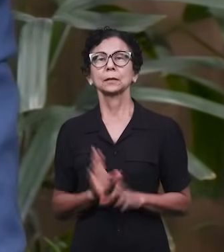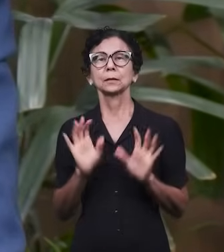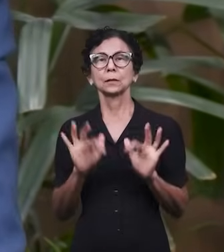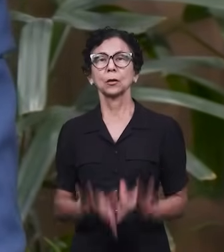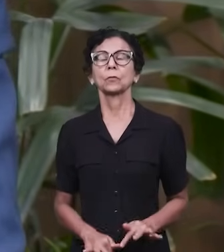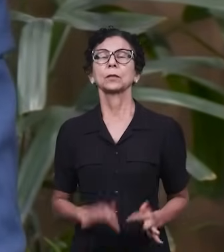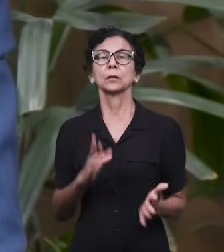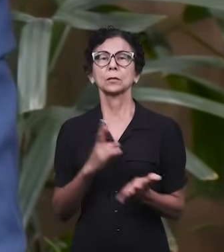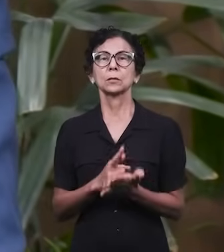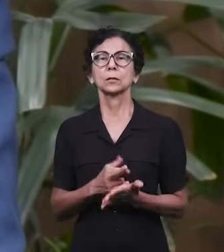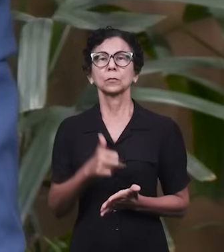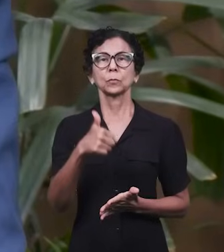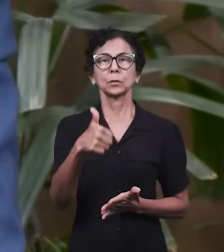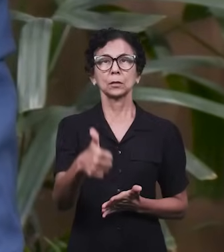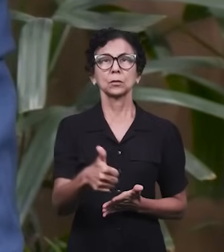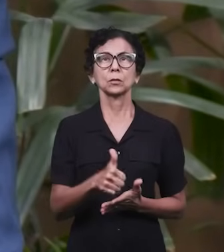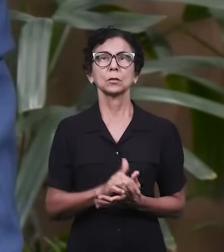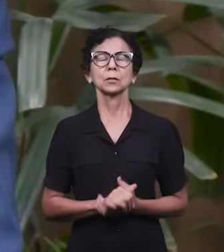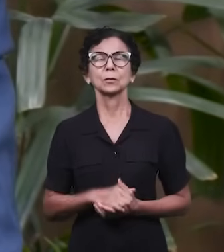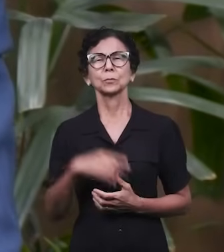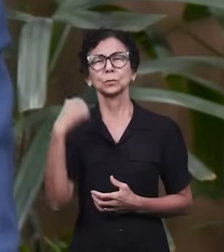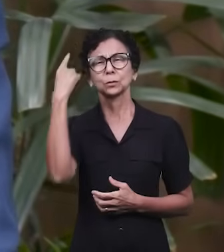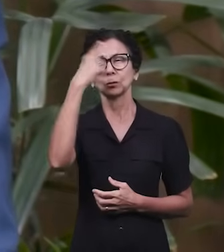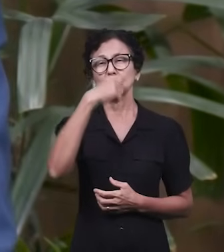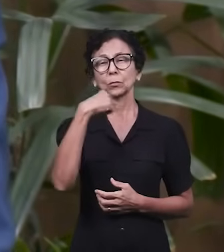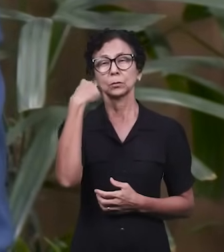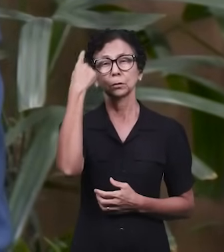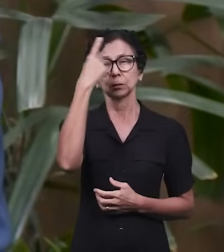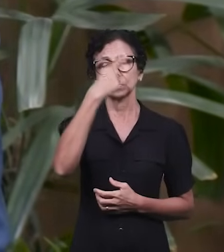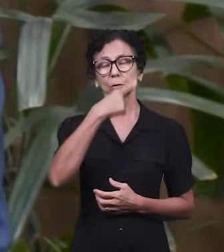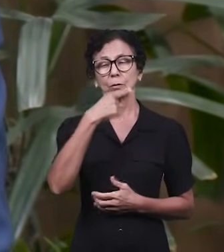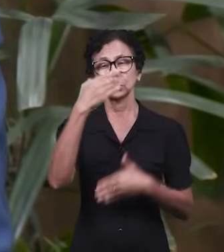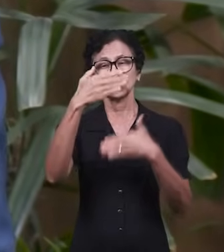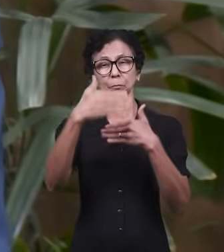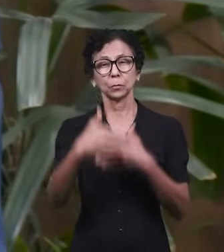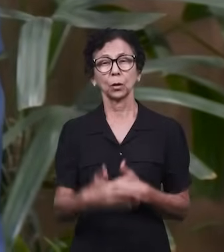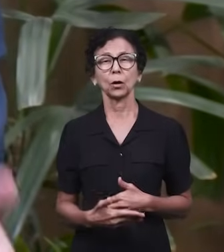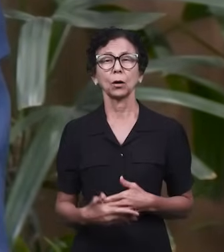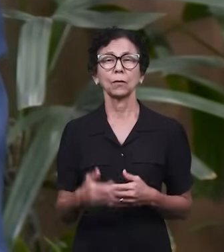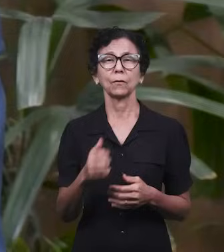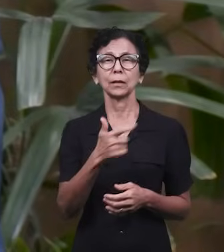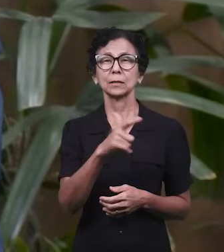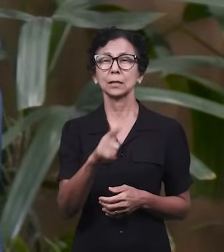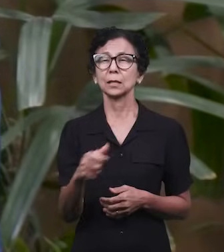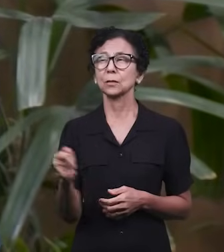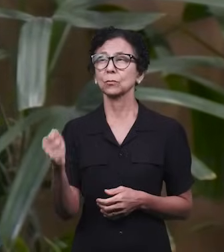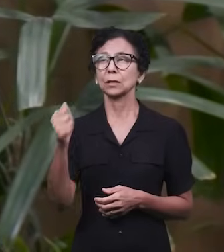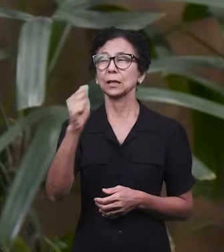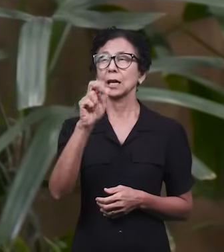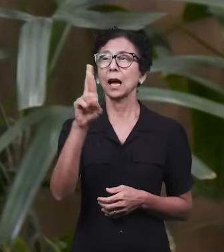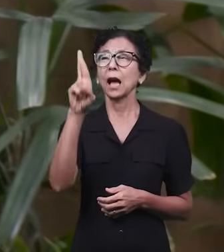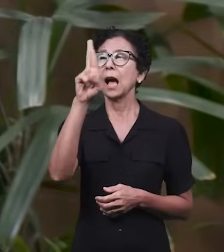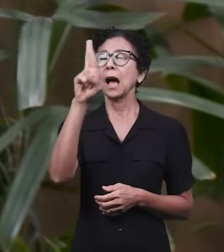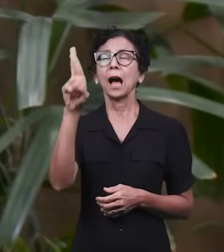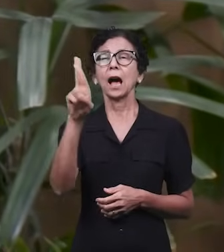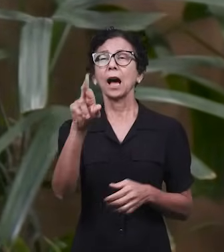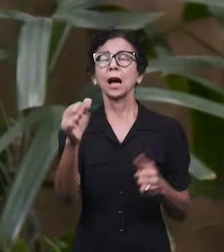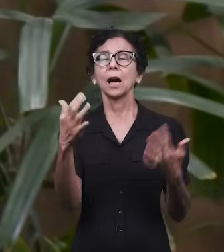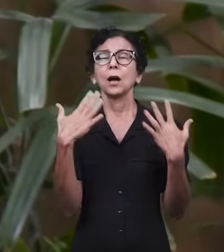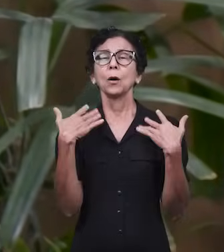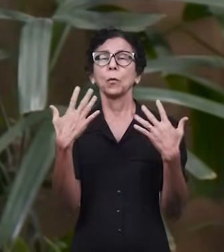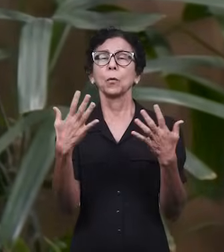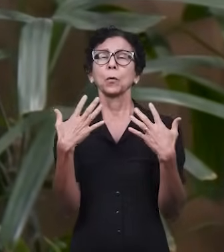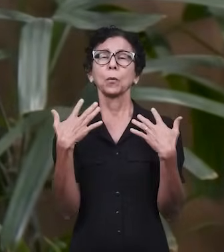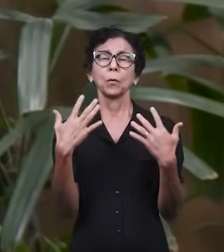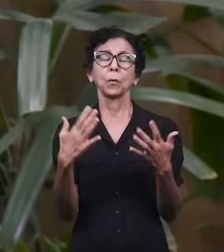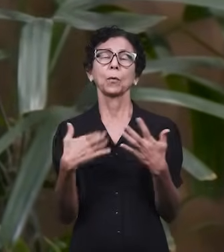são muitas horas de prova, né, em várias situações, às vezes não tem ar-condicionado, é no sol, não tem janela, a cadeira é ruim, então é uma prova que está